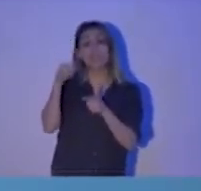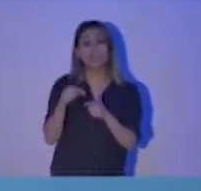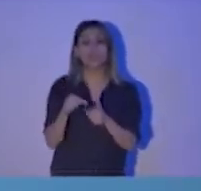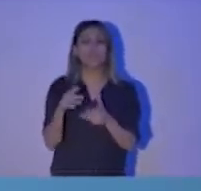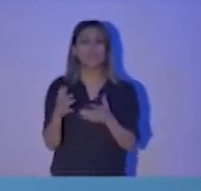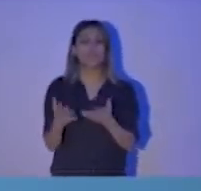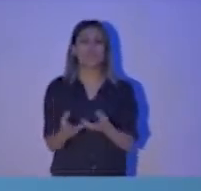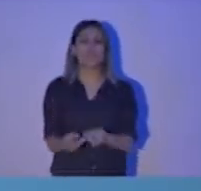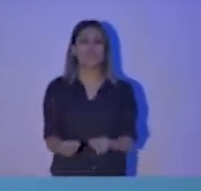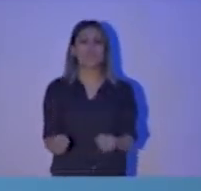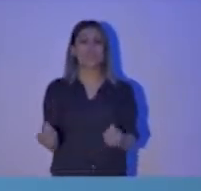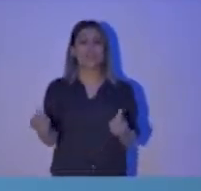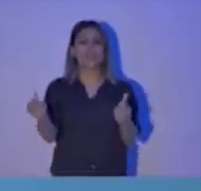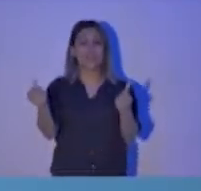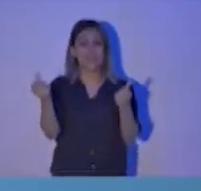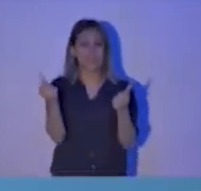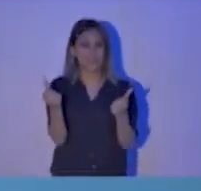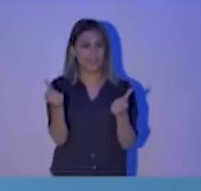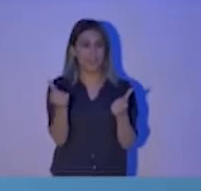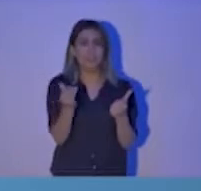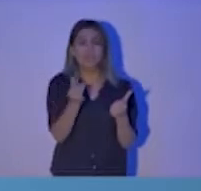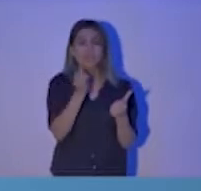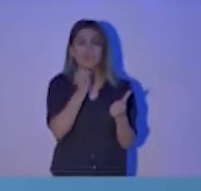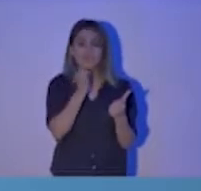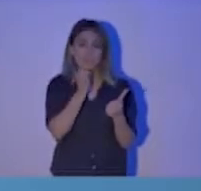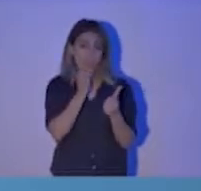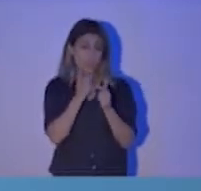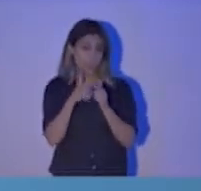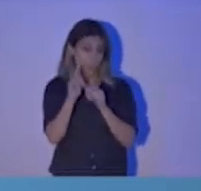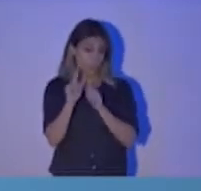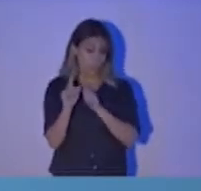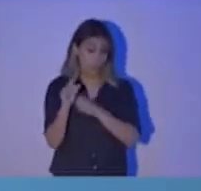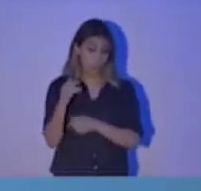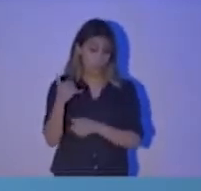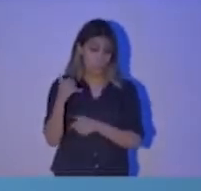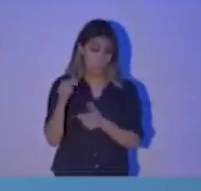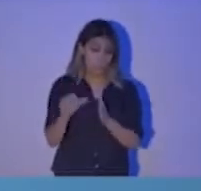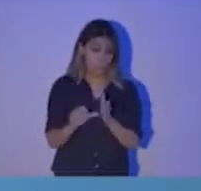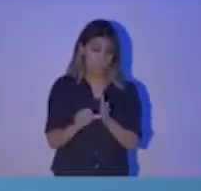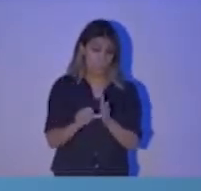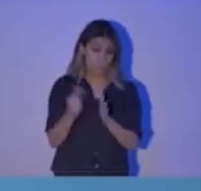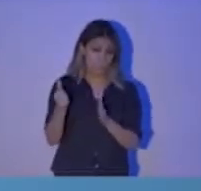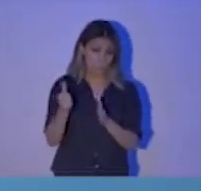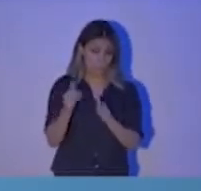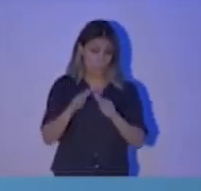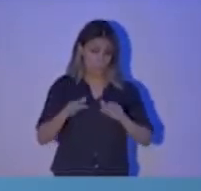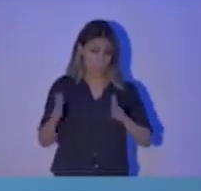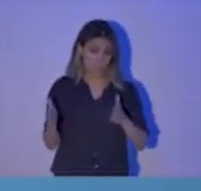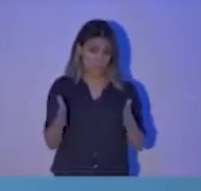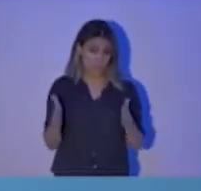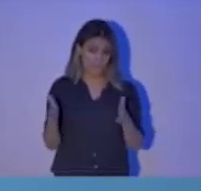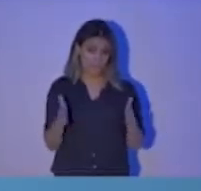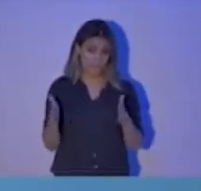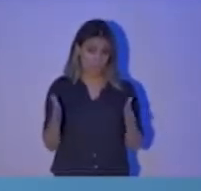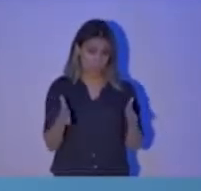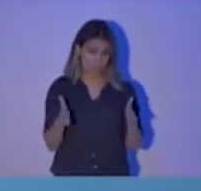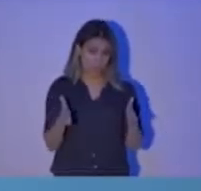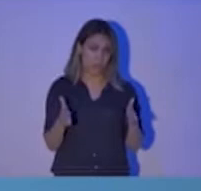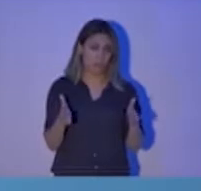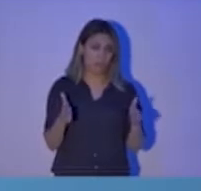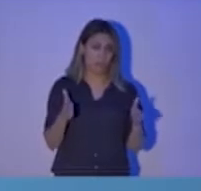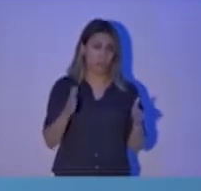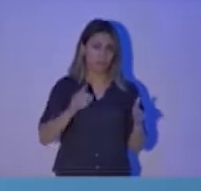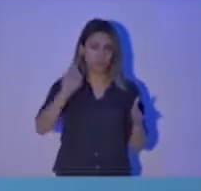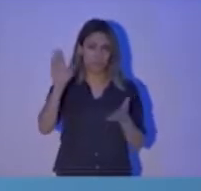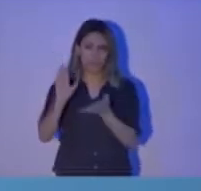espírito. Para dar um exemplo, esse caso da primeira infância, do 1 bilhão do recurso da Petrobras, uma das